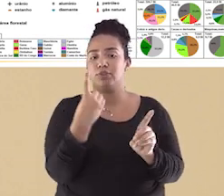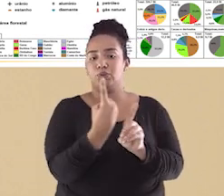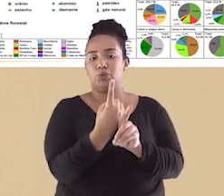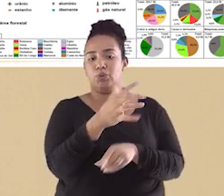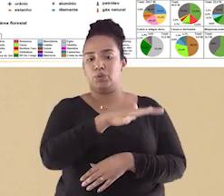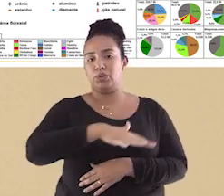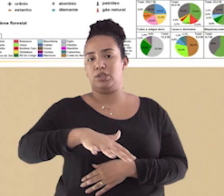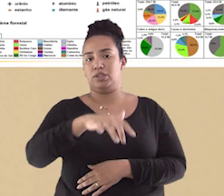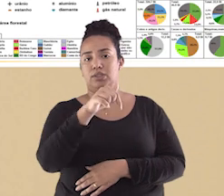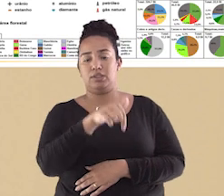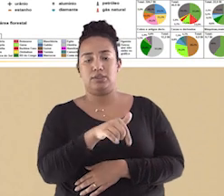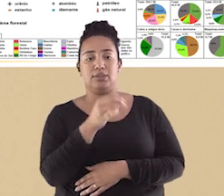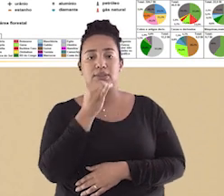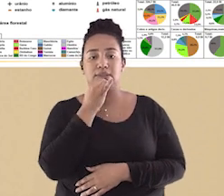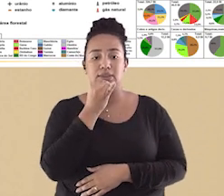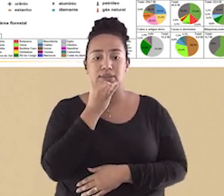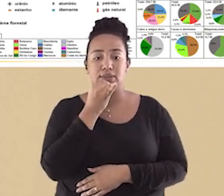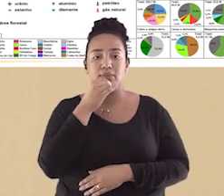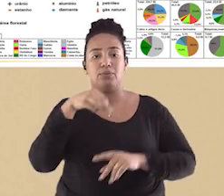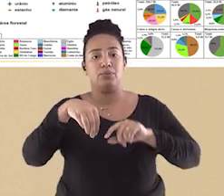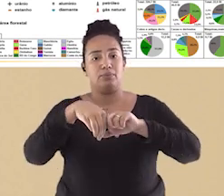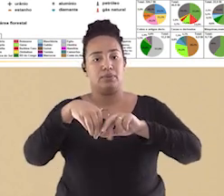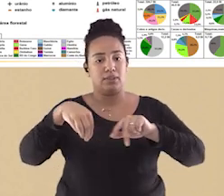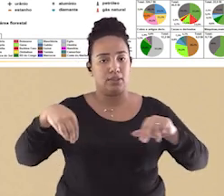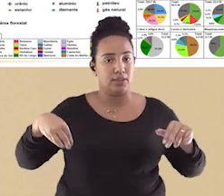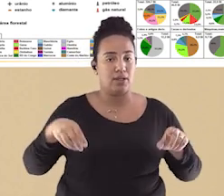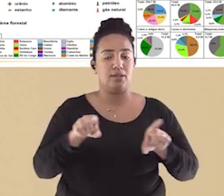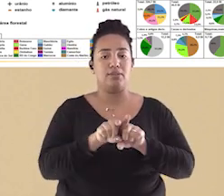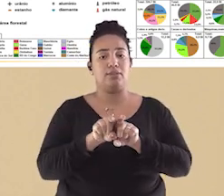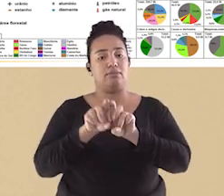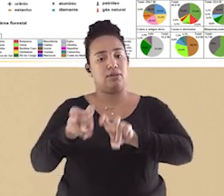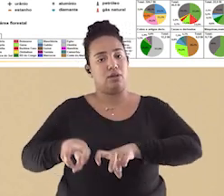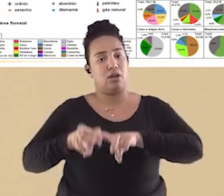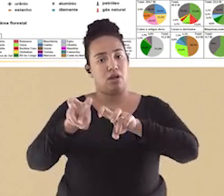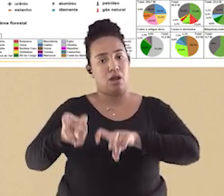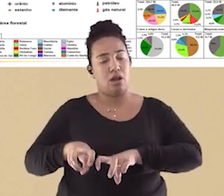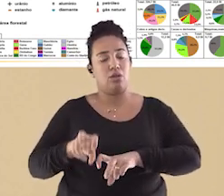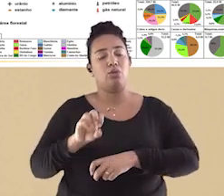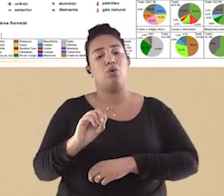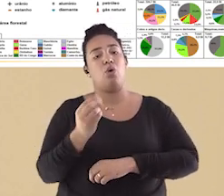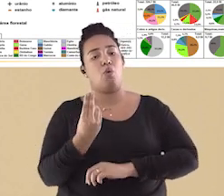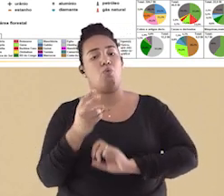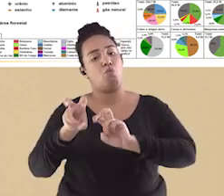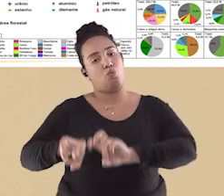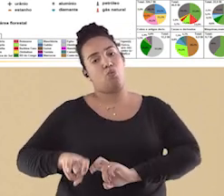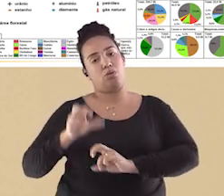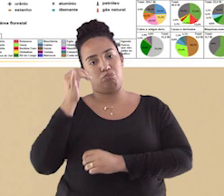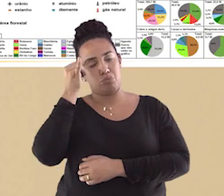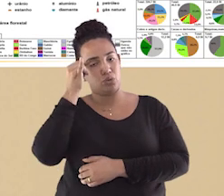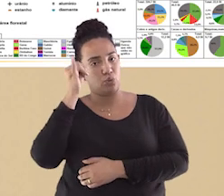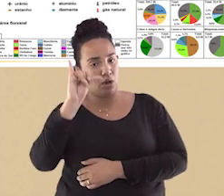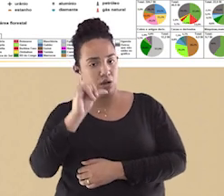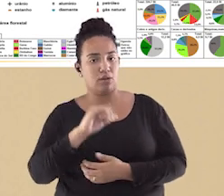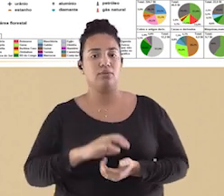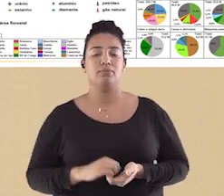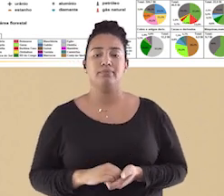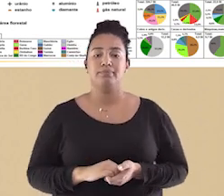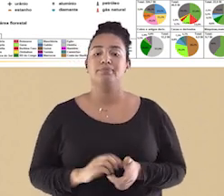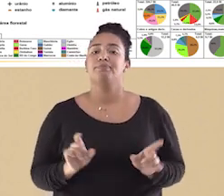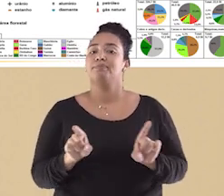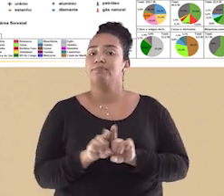como as jazidas minerais, a produção agropecuária e a agricultura, entre outros. Também pode